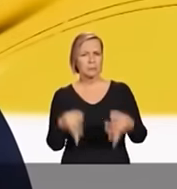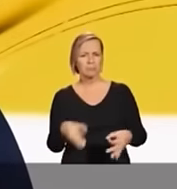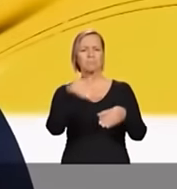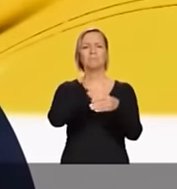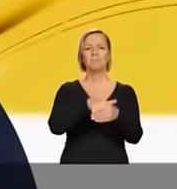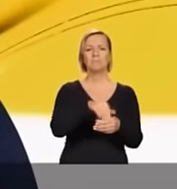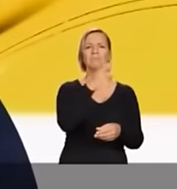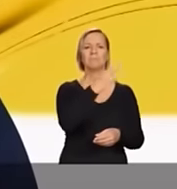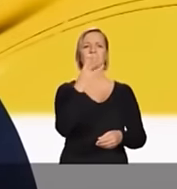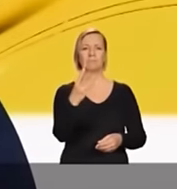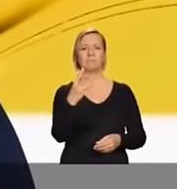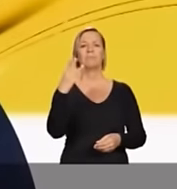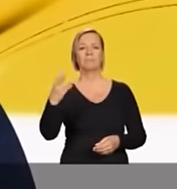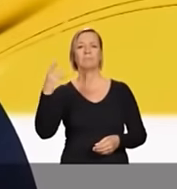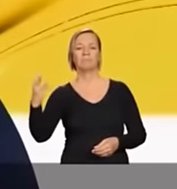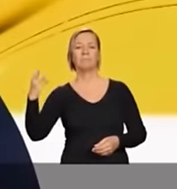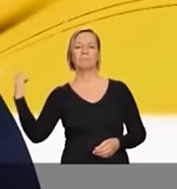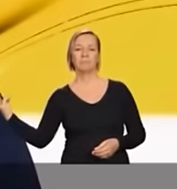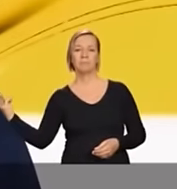consciente, vote